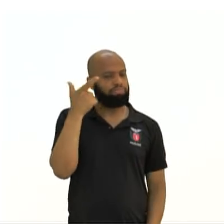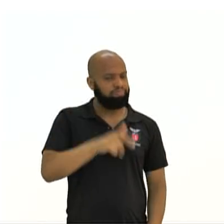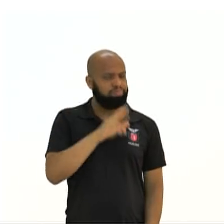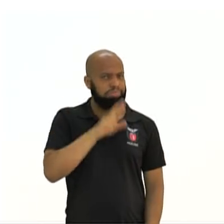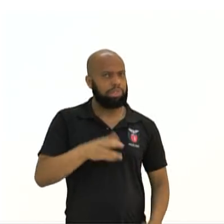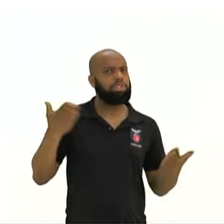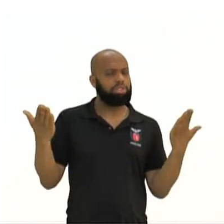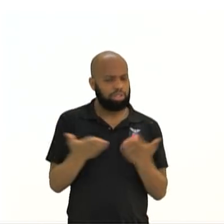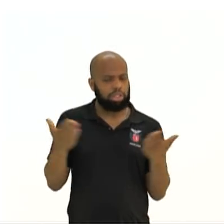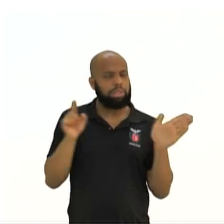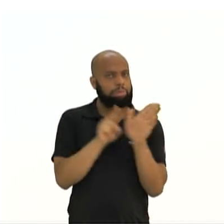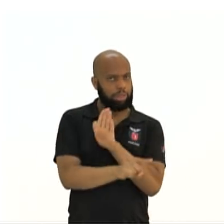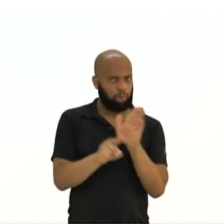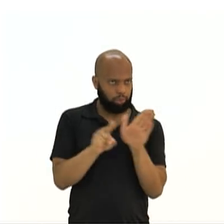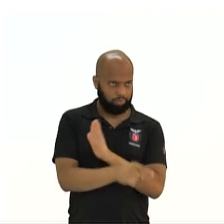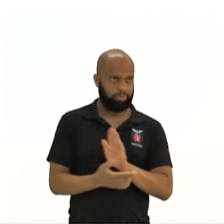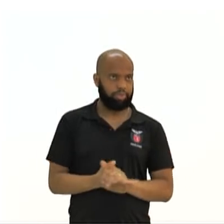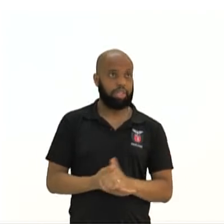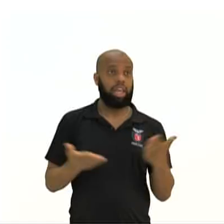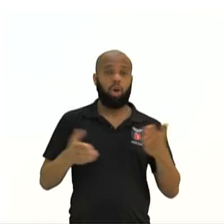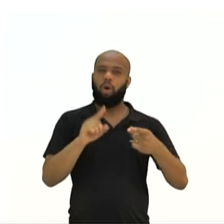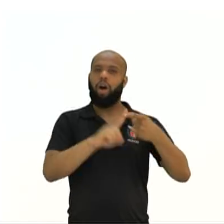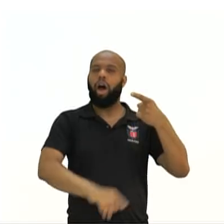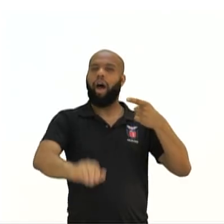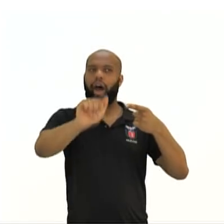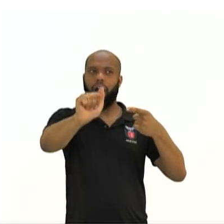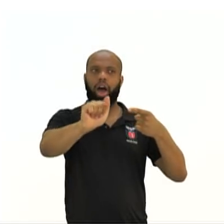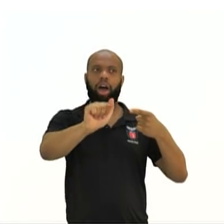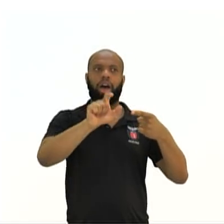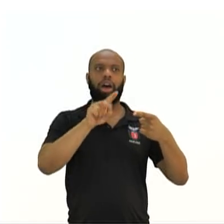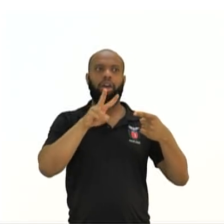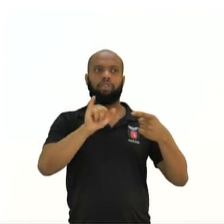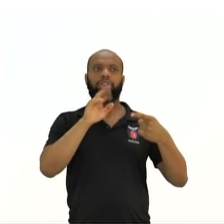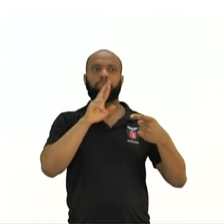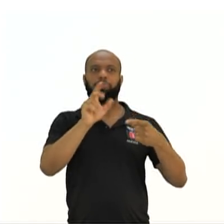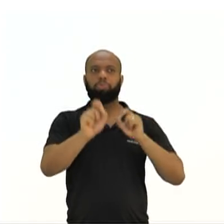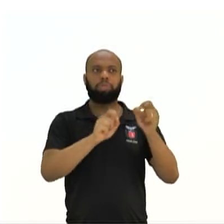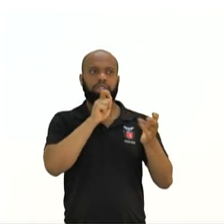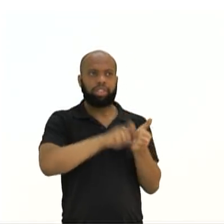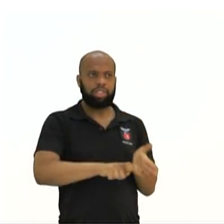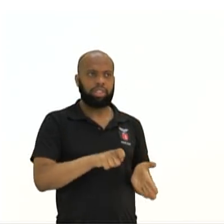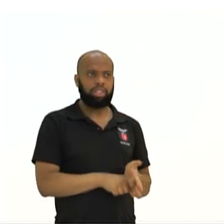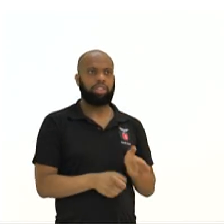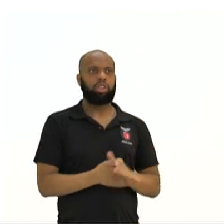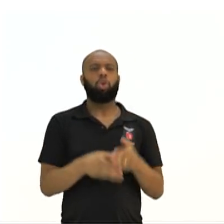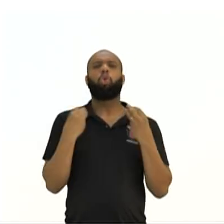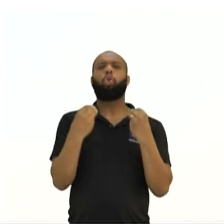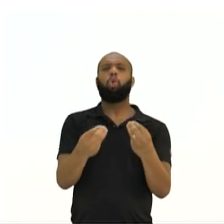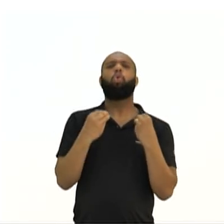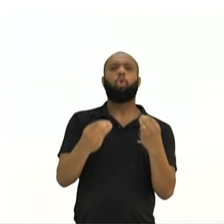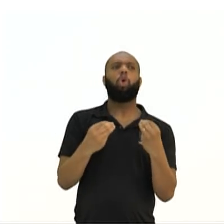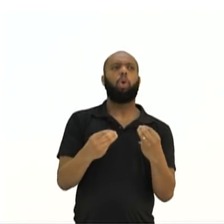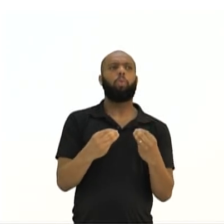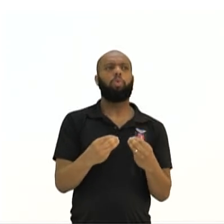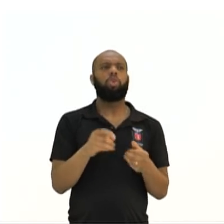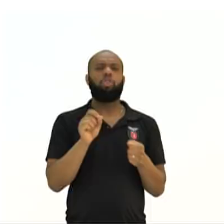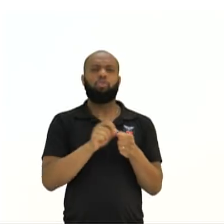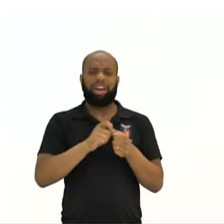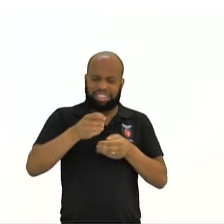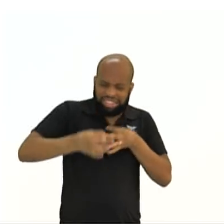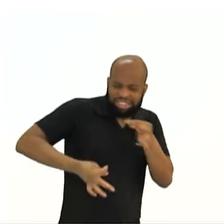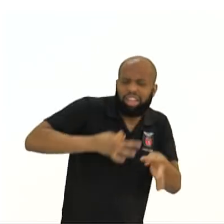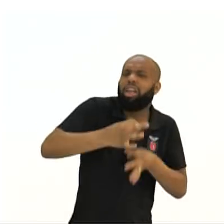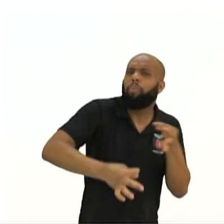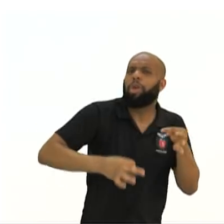conseguir responder essa questão. Na letra A, o que você vai falar, escrever aí? Como geralmente é feito o